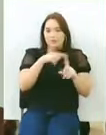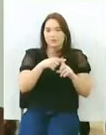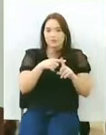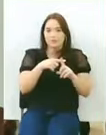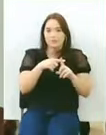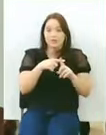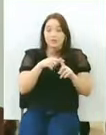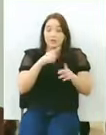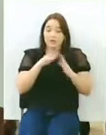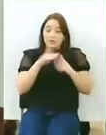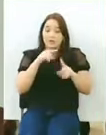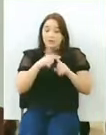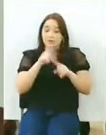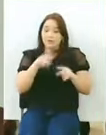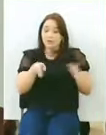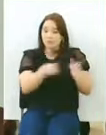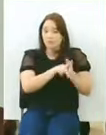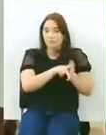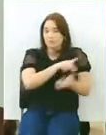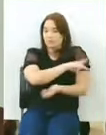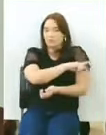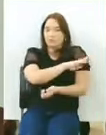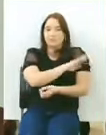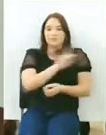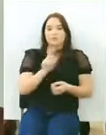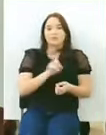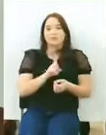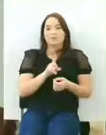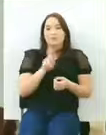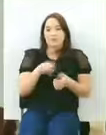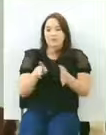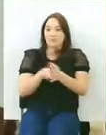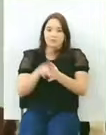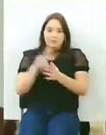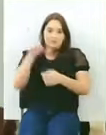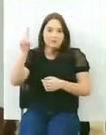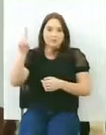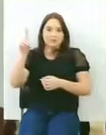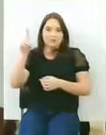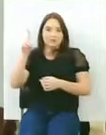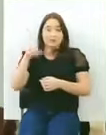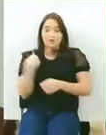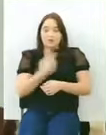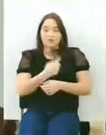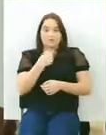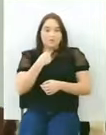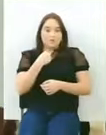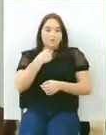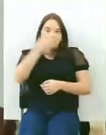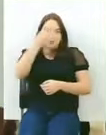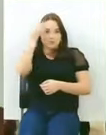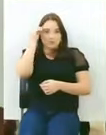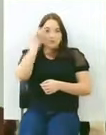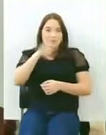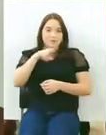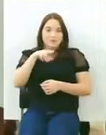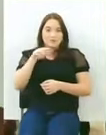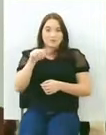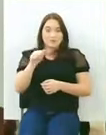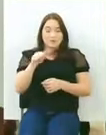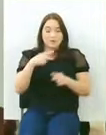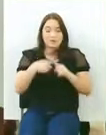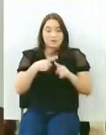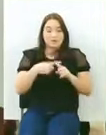e a igreja não pertence a eles, pertence a Cristo. Nós não podemos nos esquecer jamais desse ponto,